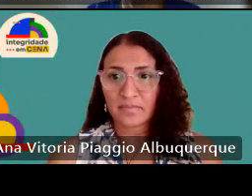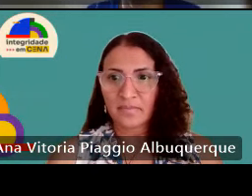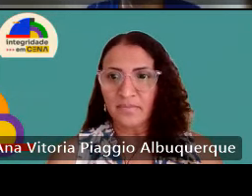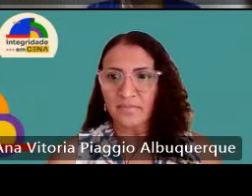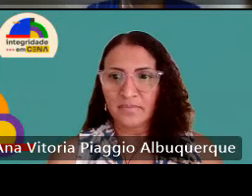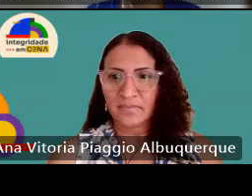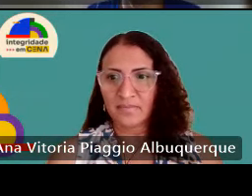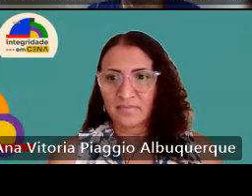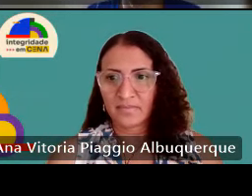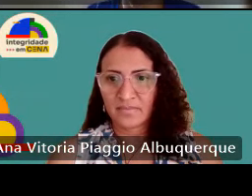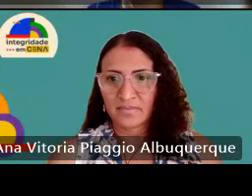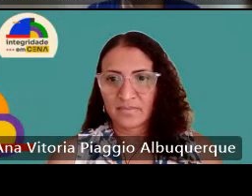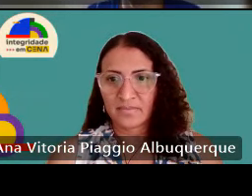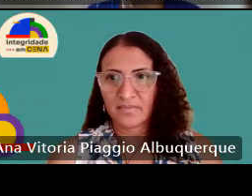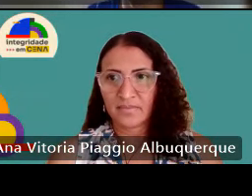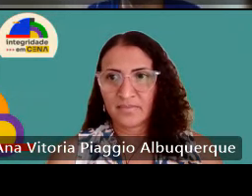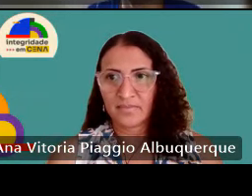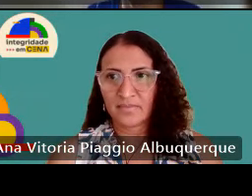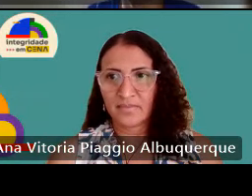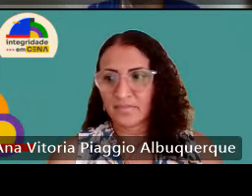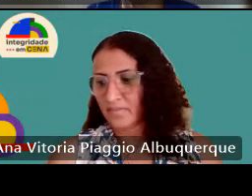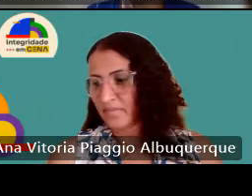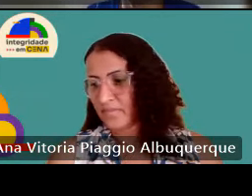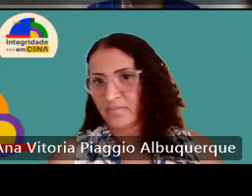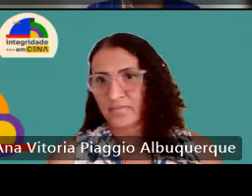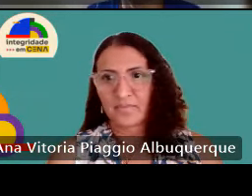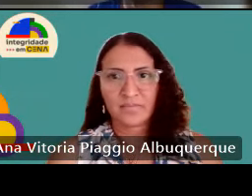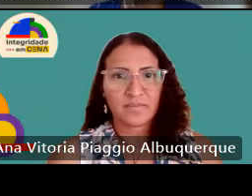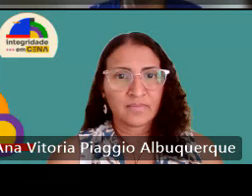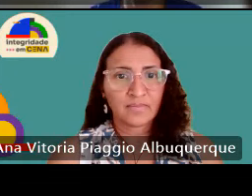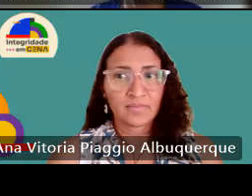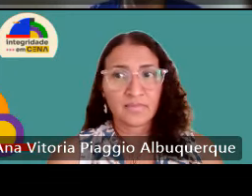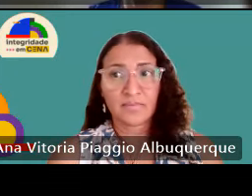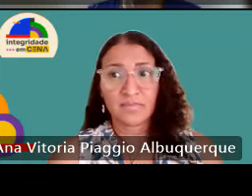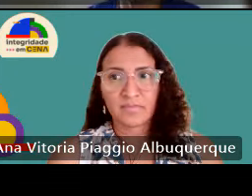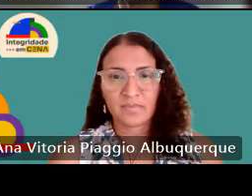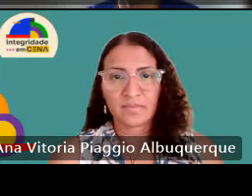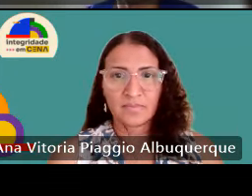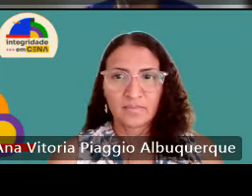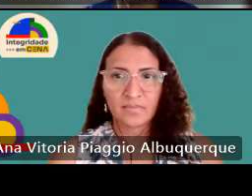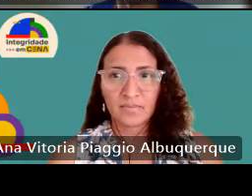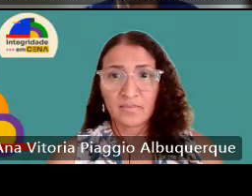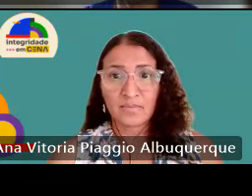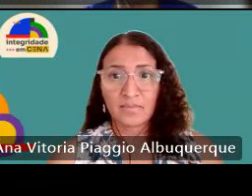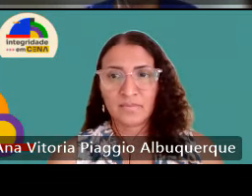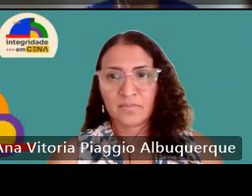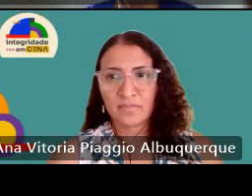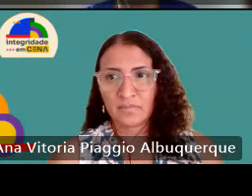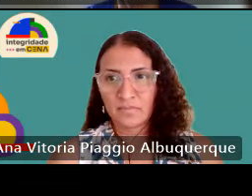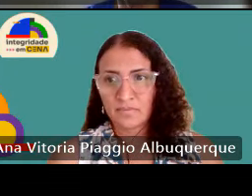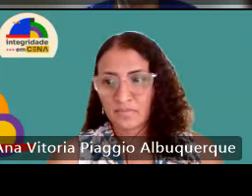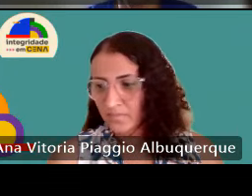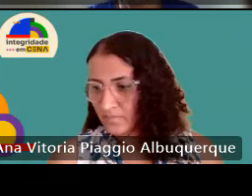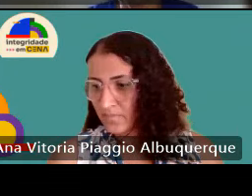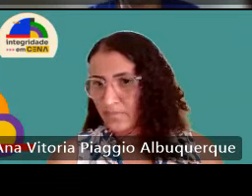promover essa ação corretiva porque muitas vezes quando a gente não reconhece o erro a gente persiste em uma